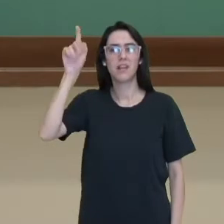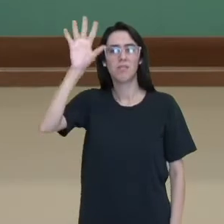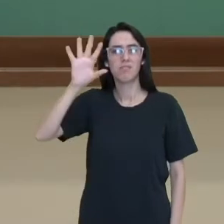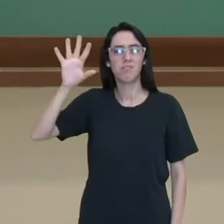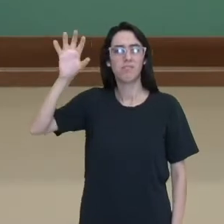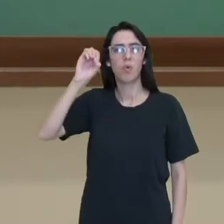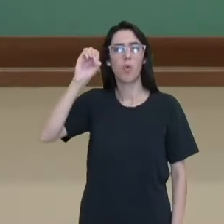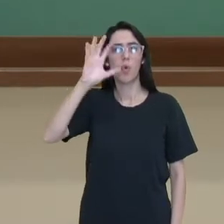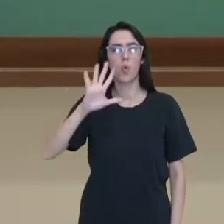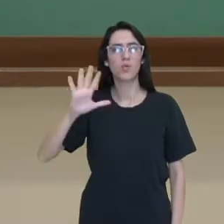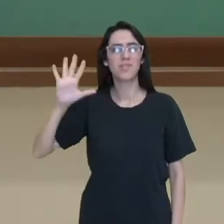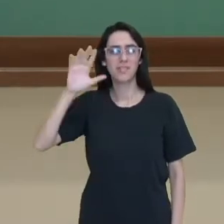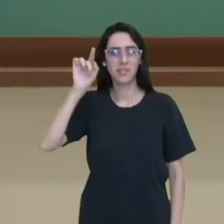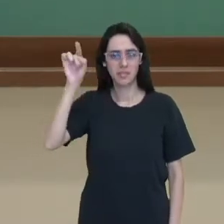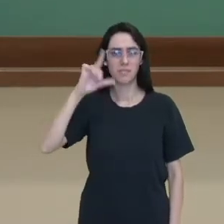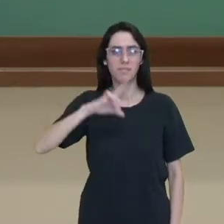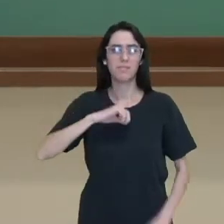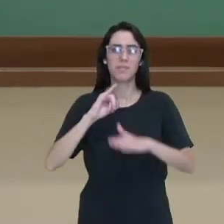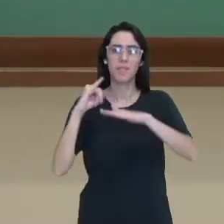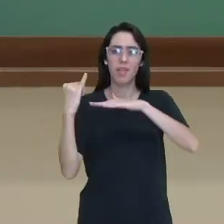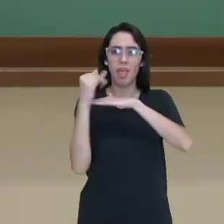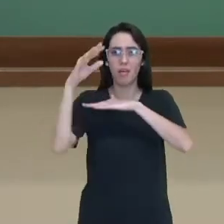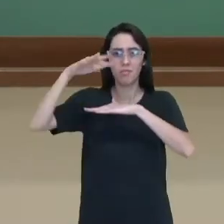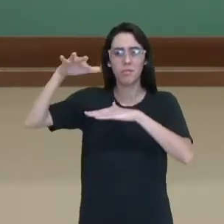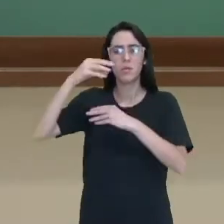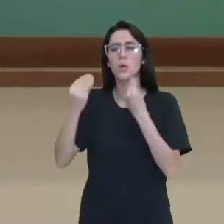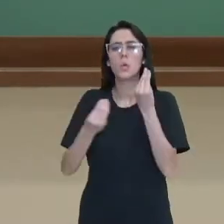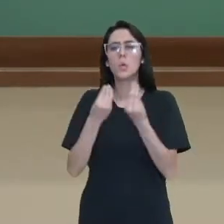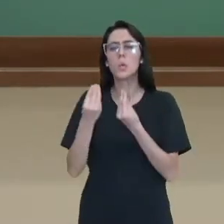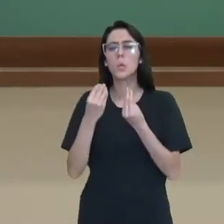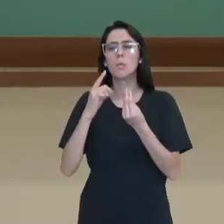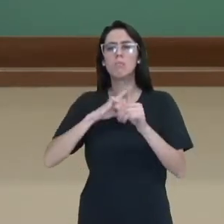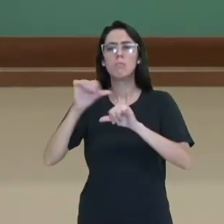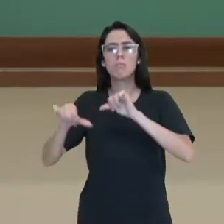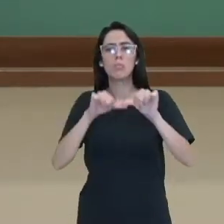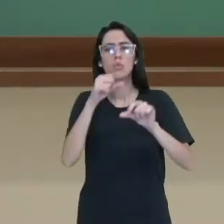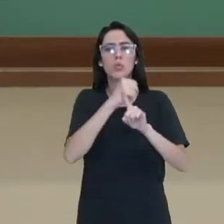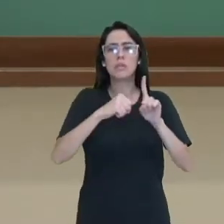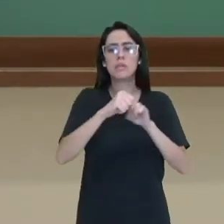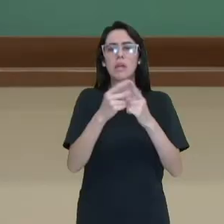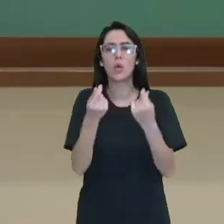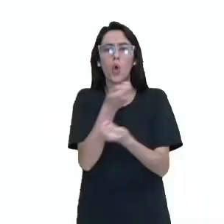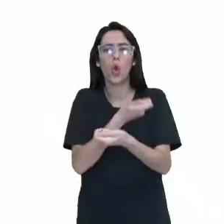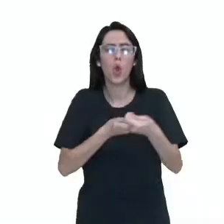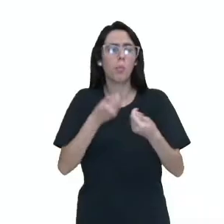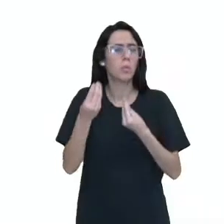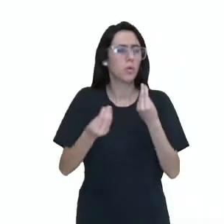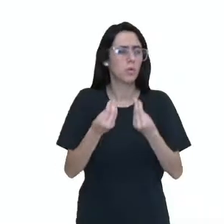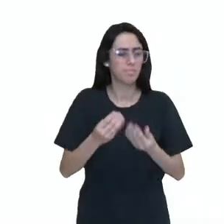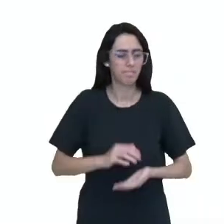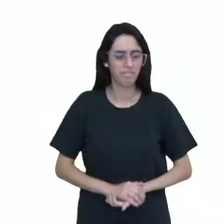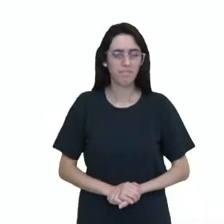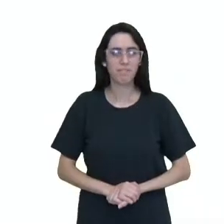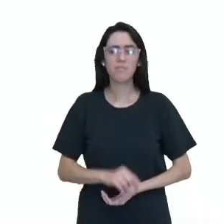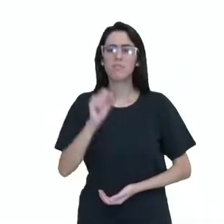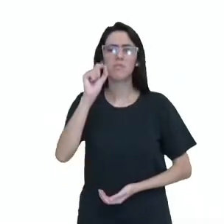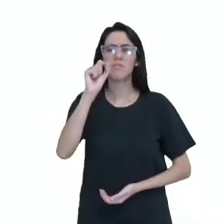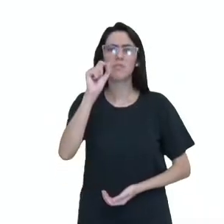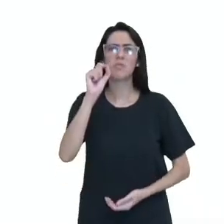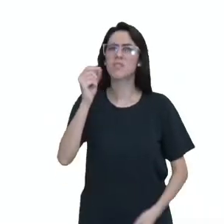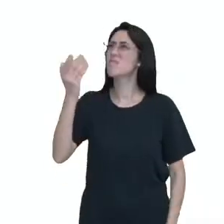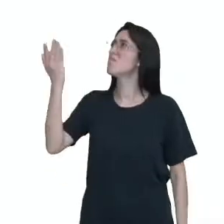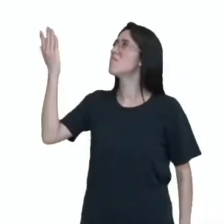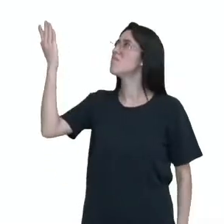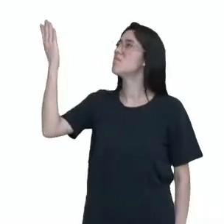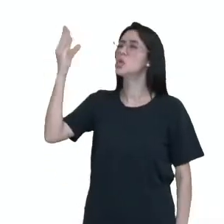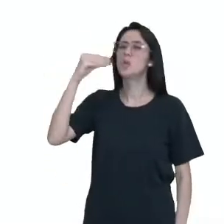Bikini, e as suas consequências políticas, sociais e econômicas. O que são testes nucleares, né?